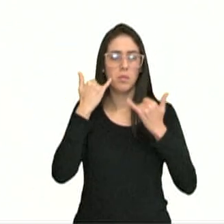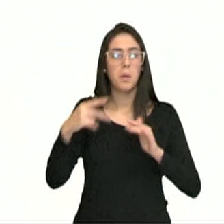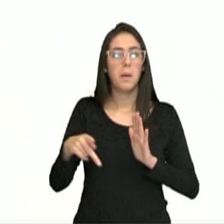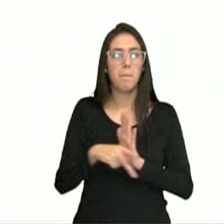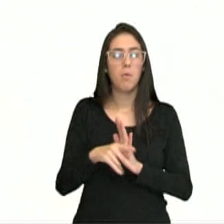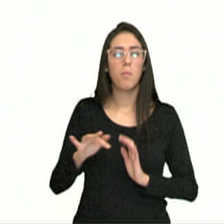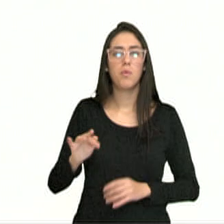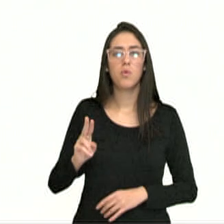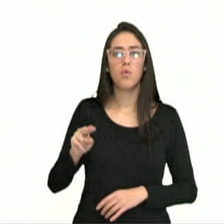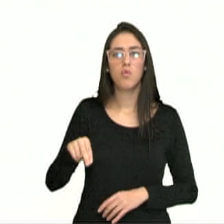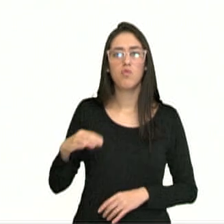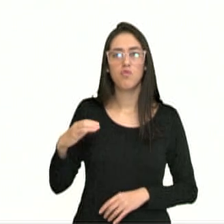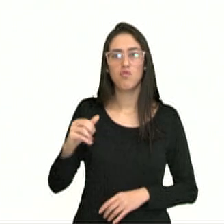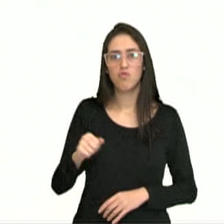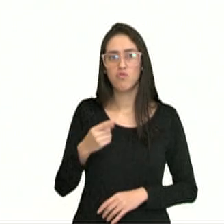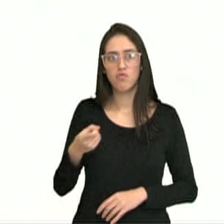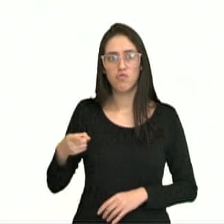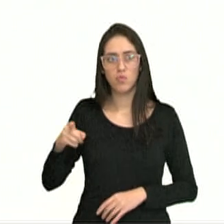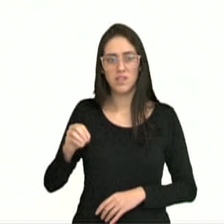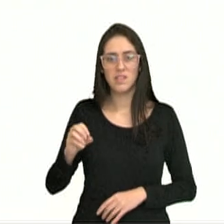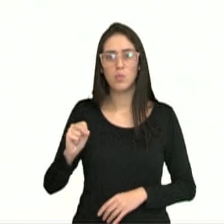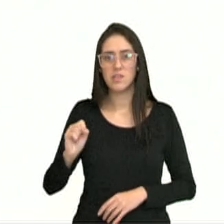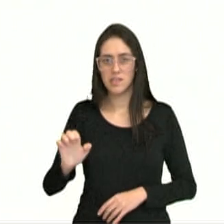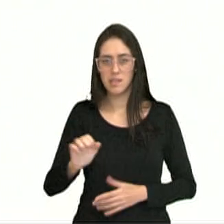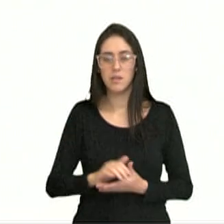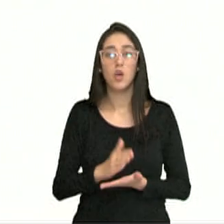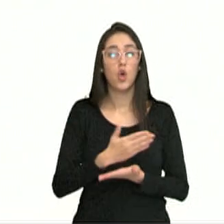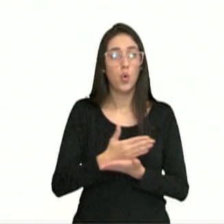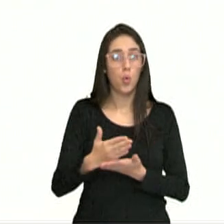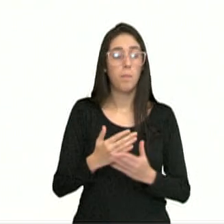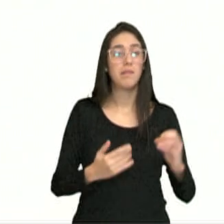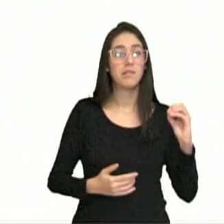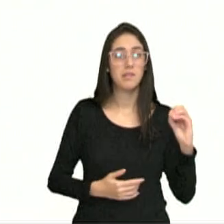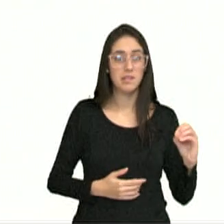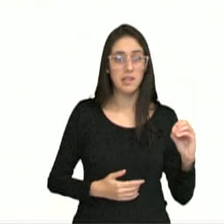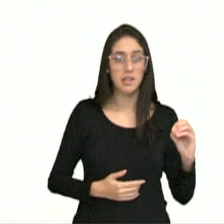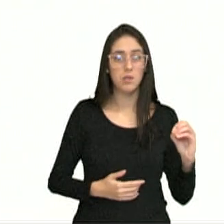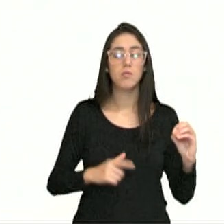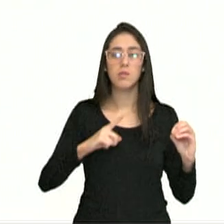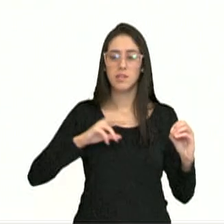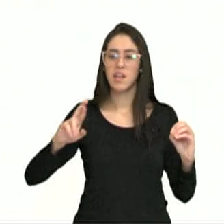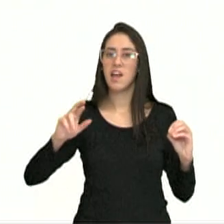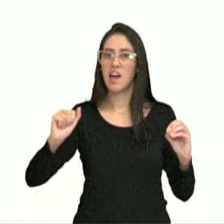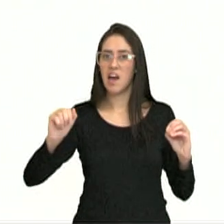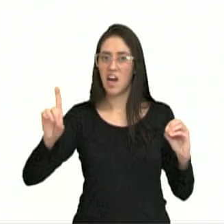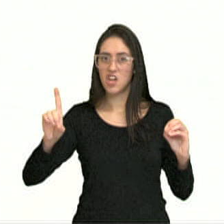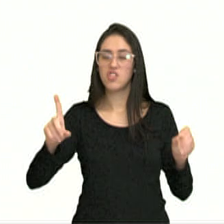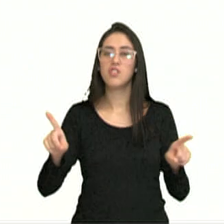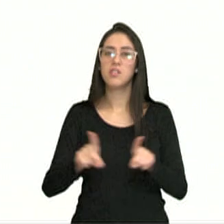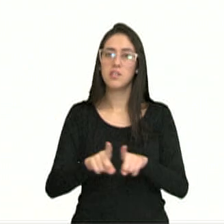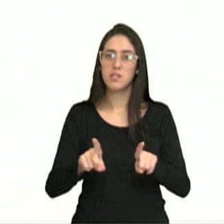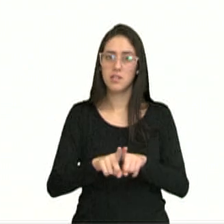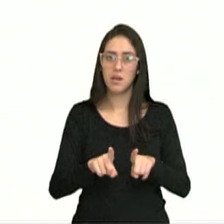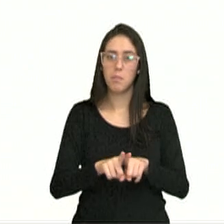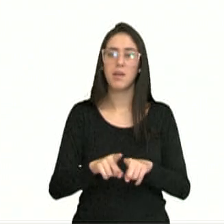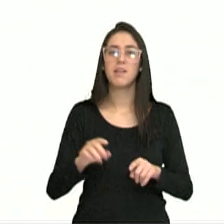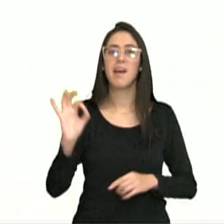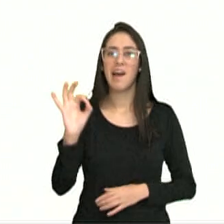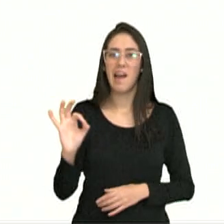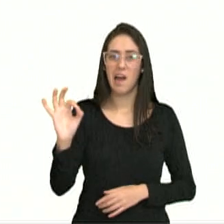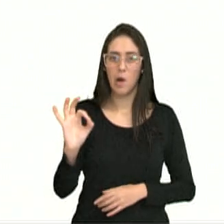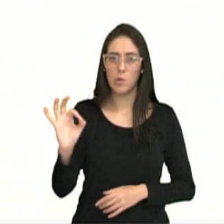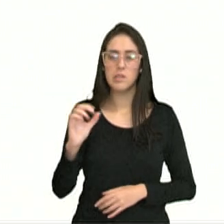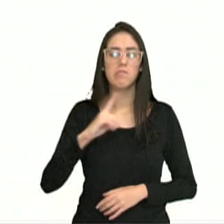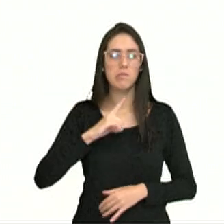função seno, começando com 0, tanto em radianos quanto em graus,